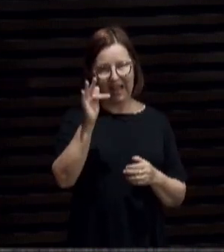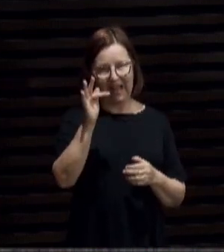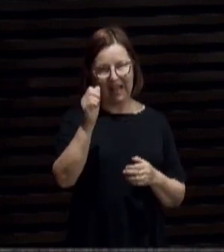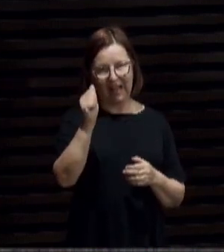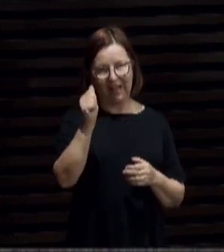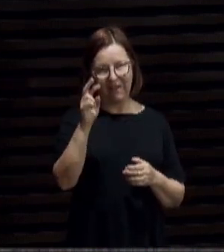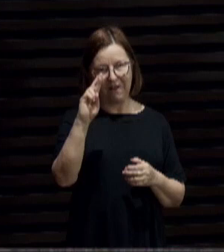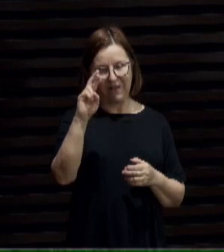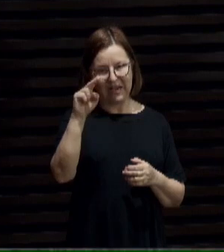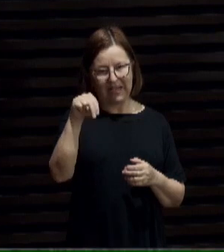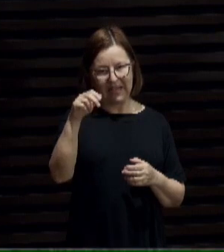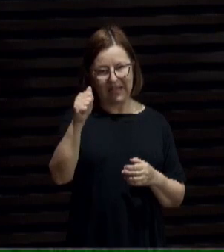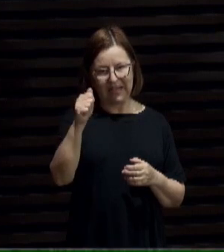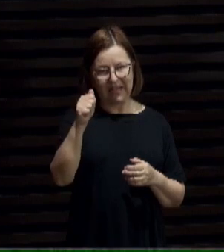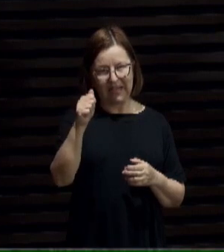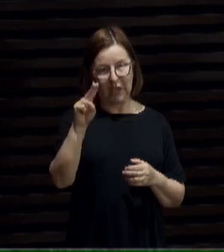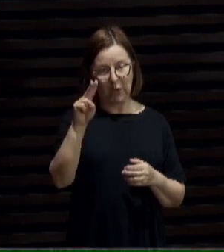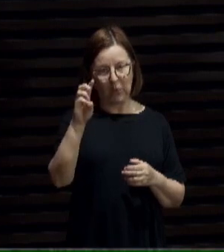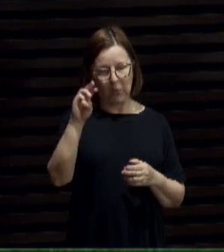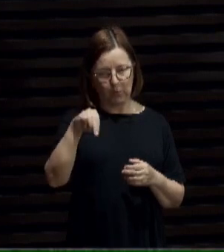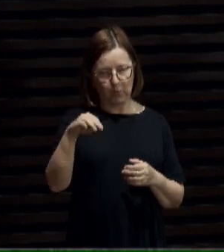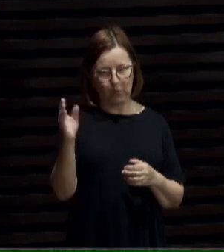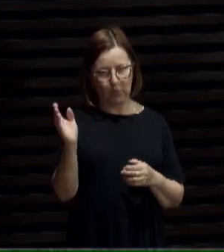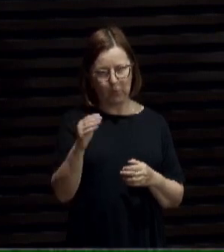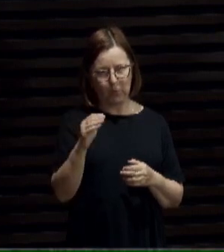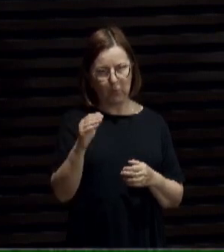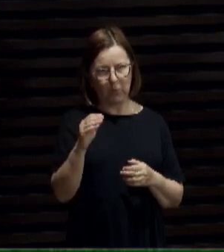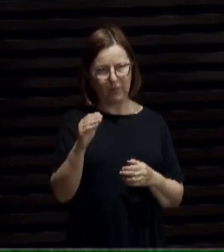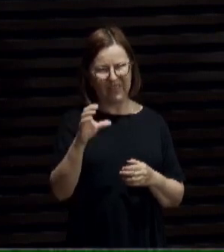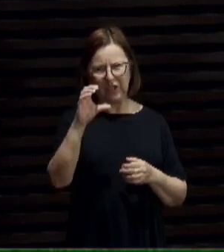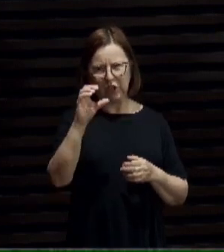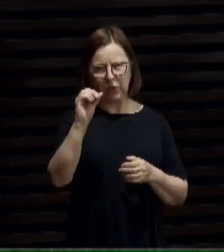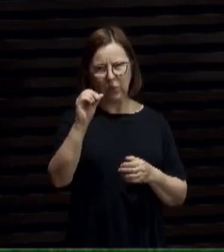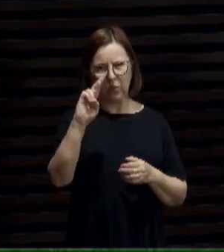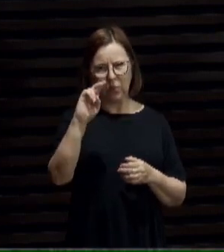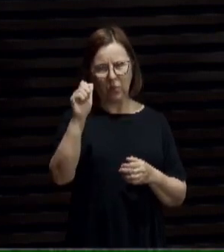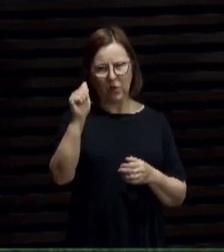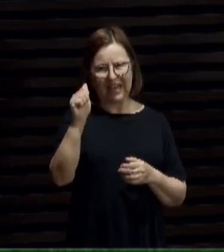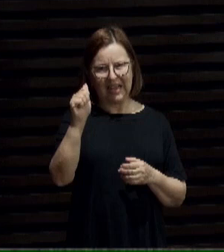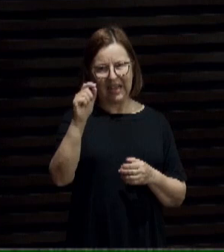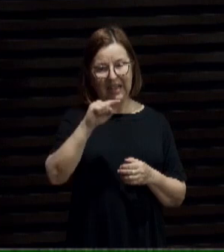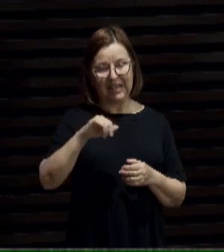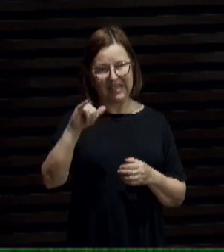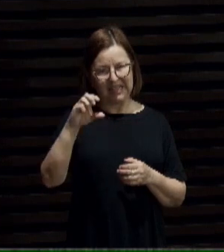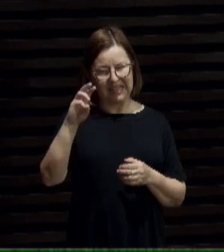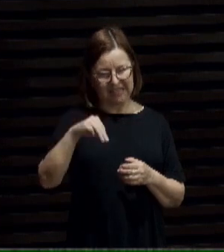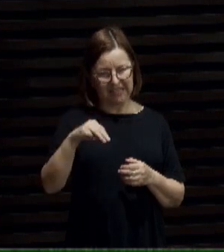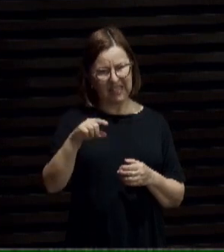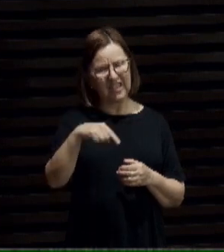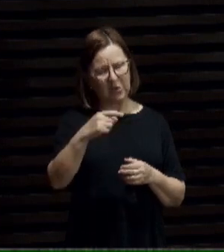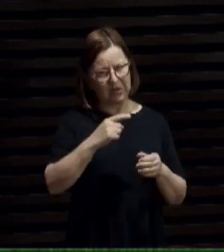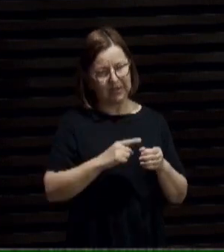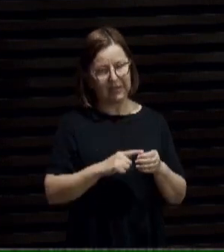Porque quem tem um certo conhecimento, por menor que seja, do Senhor, e diz coisas,